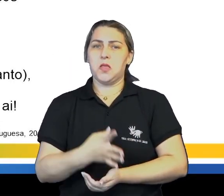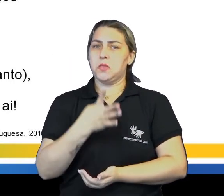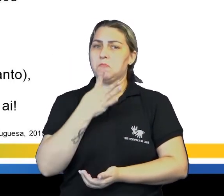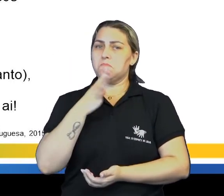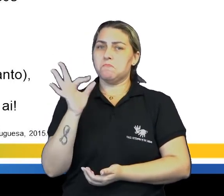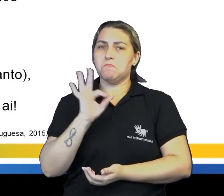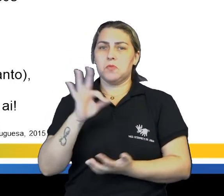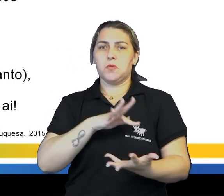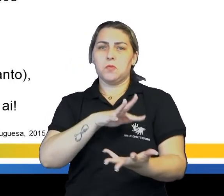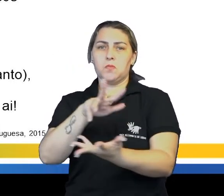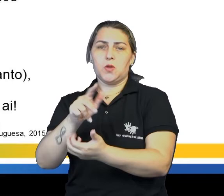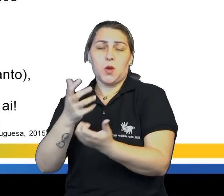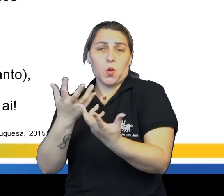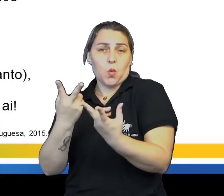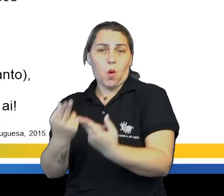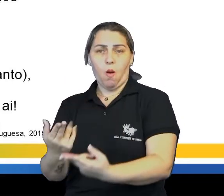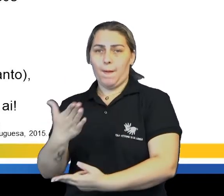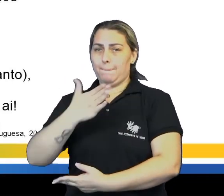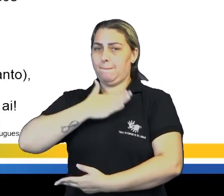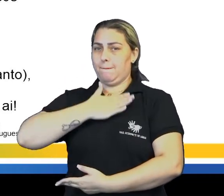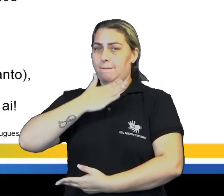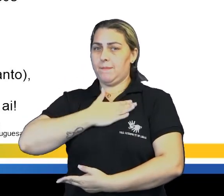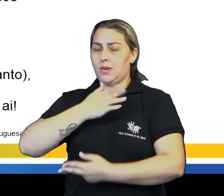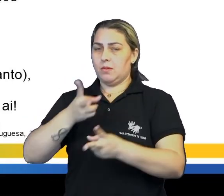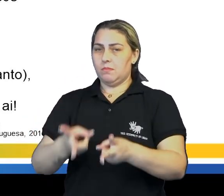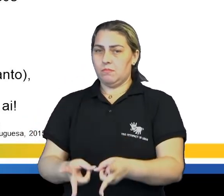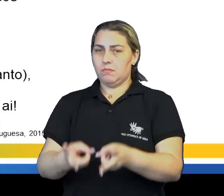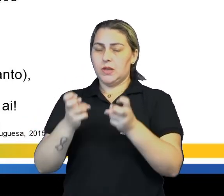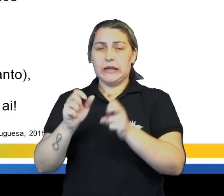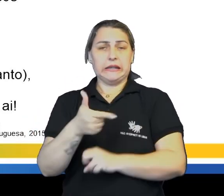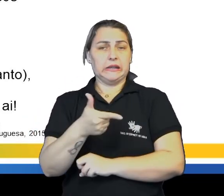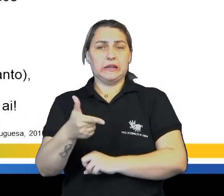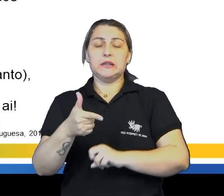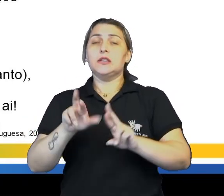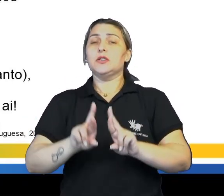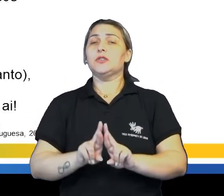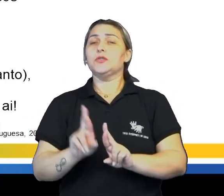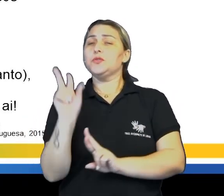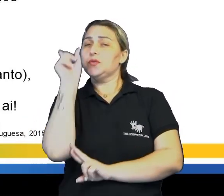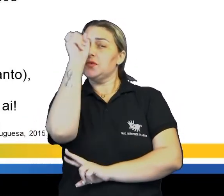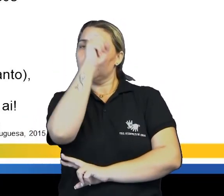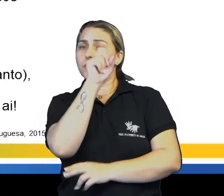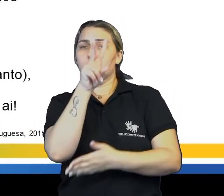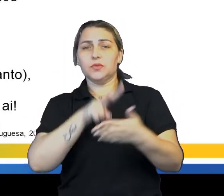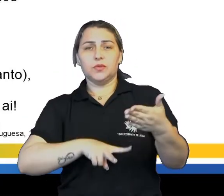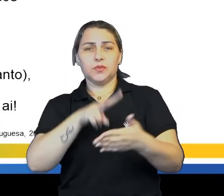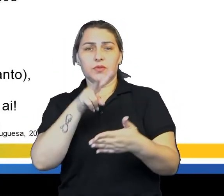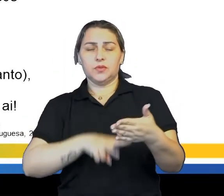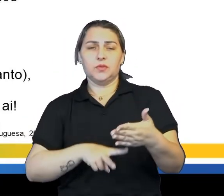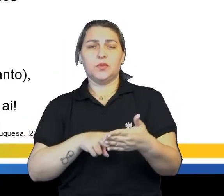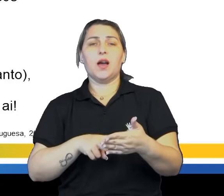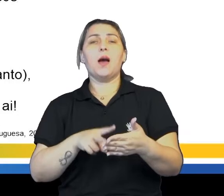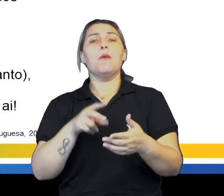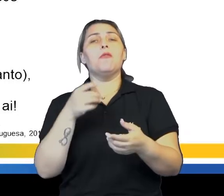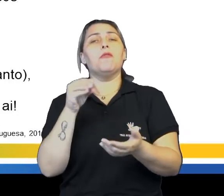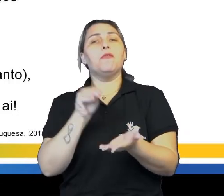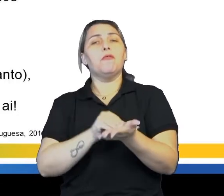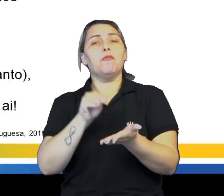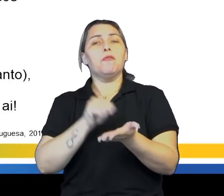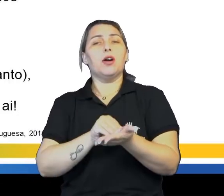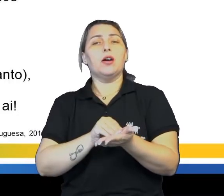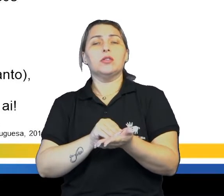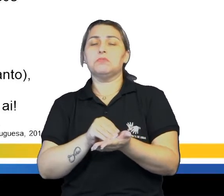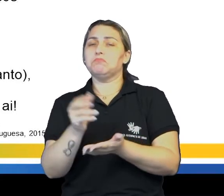conheço ninguém no mundo igual a mim. Percebo que a gente não tem dificuldade na leitura. Isso se chama o desuso. No